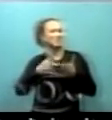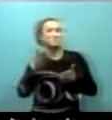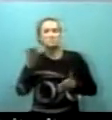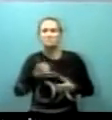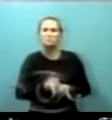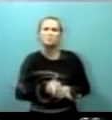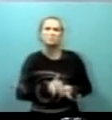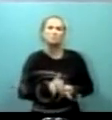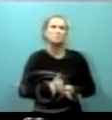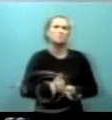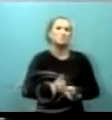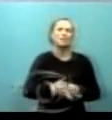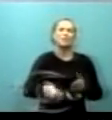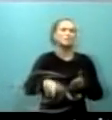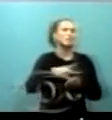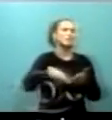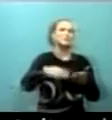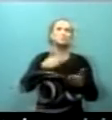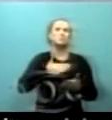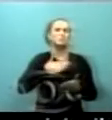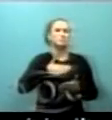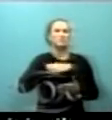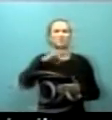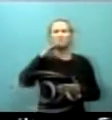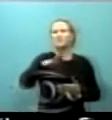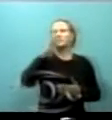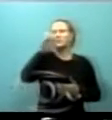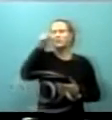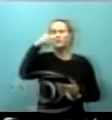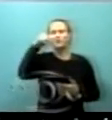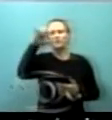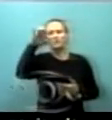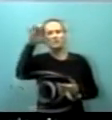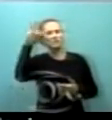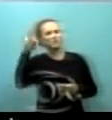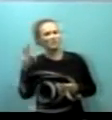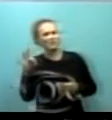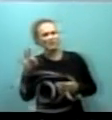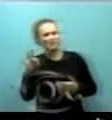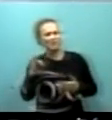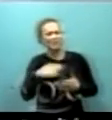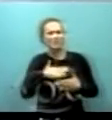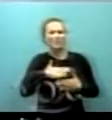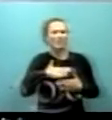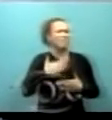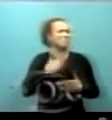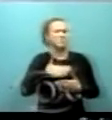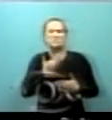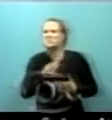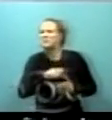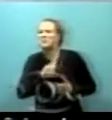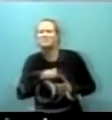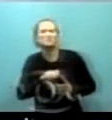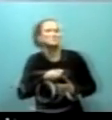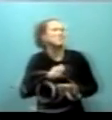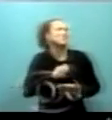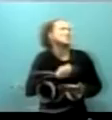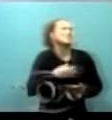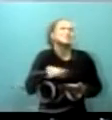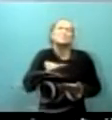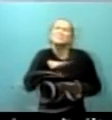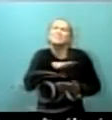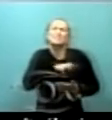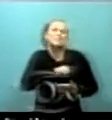Dança e balé. Para mim, esse meu peço, meu minha vida, e por